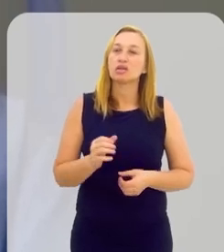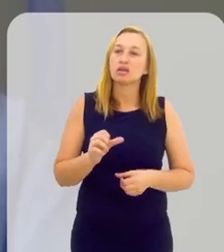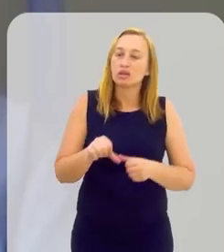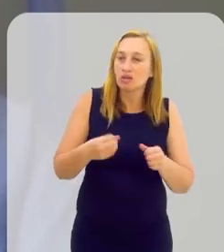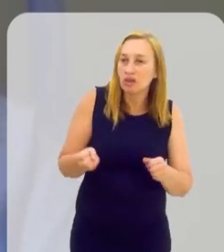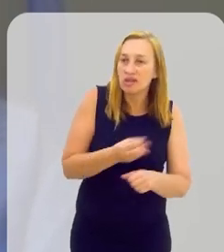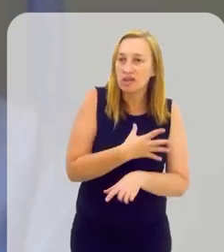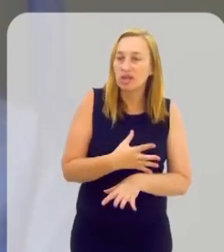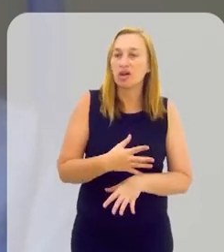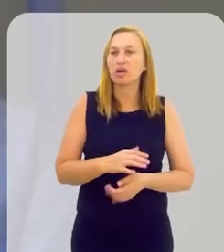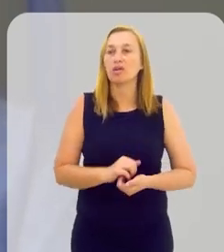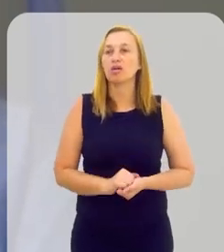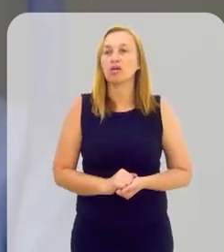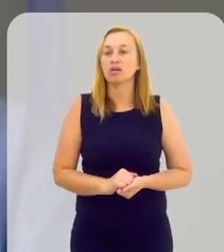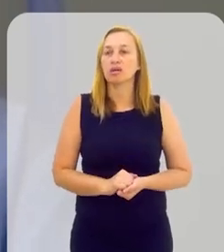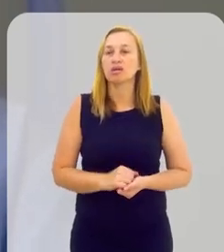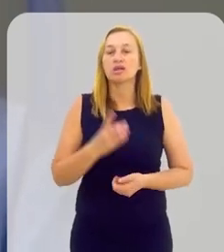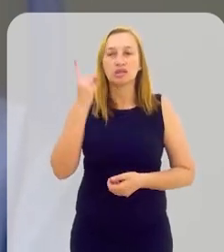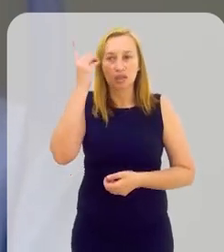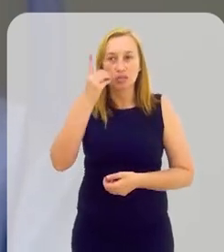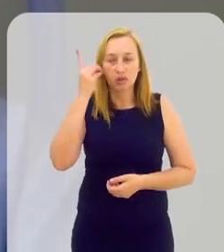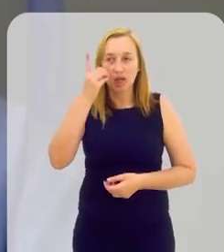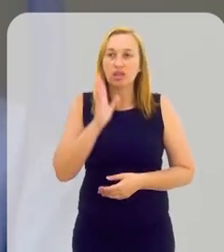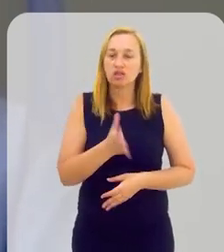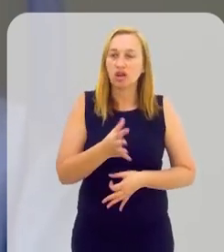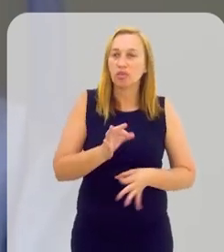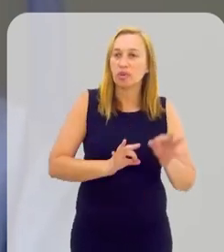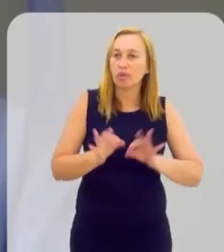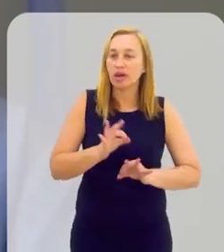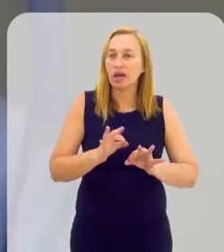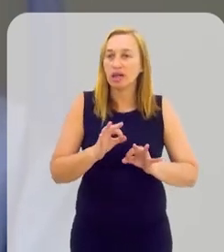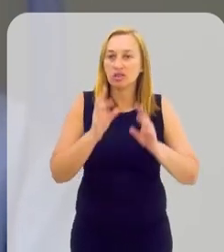Teremos renovação, mas também teremos convivência com grandes deputados que